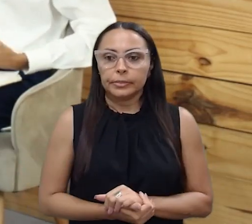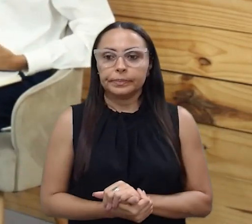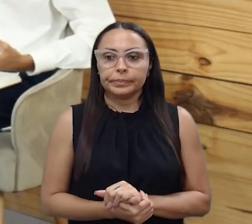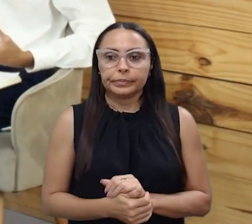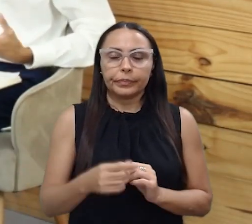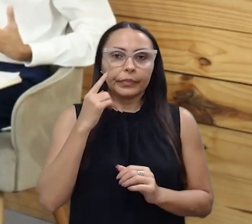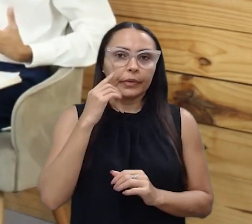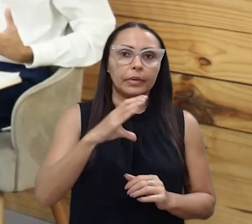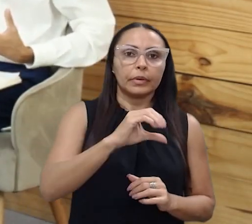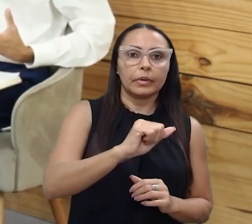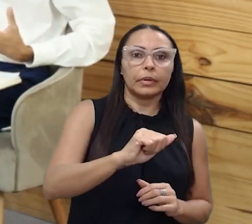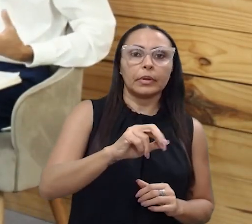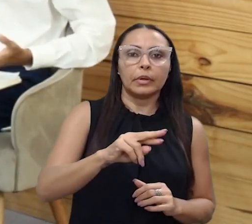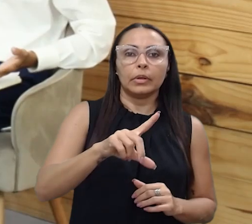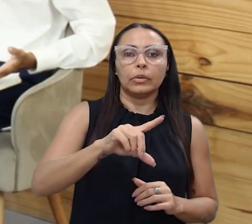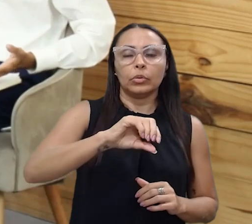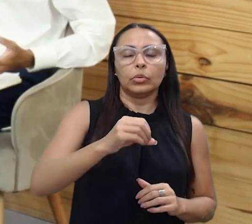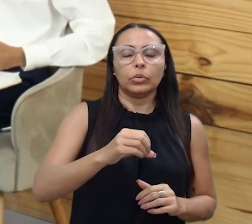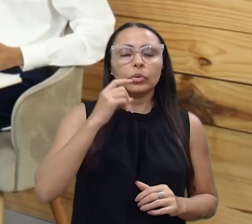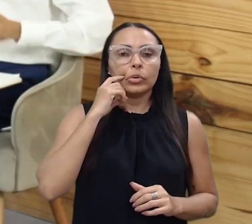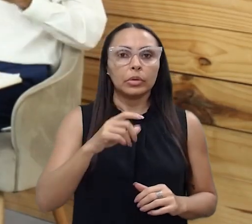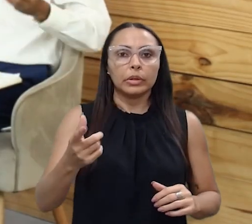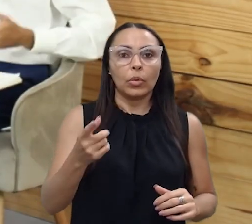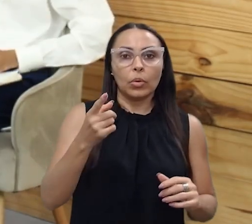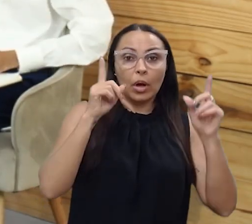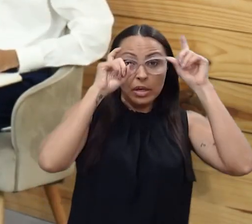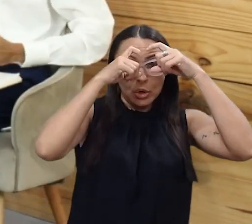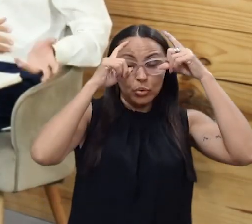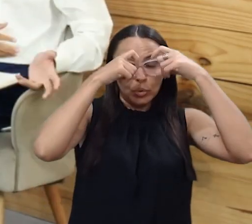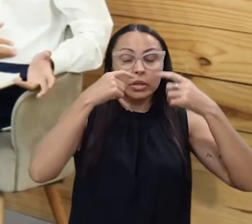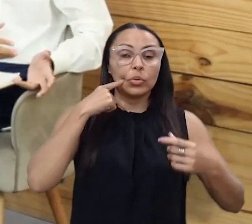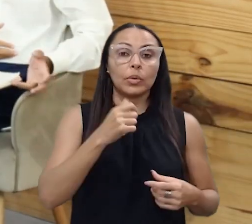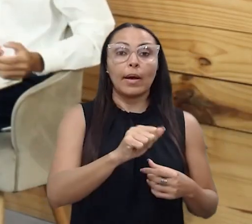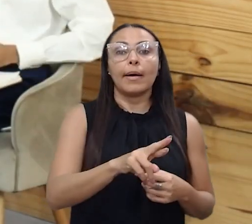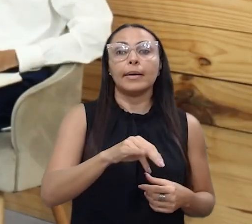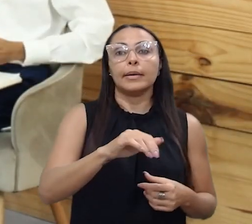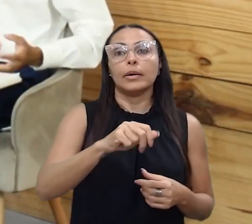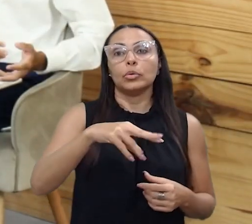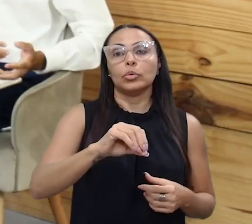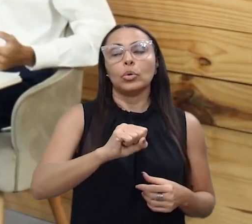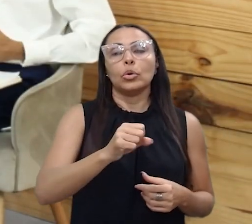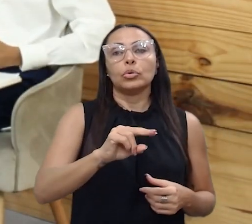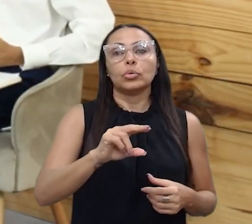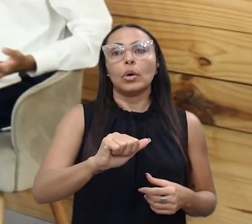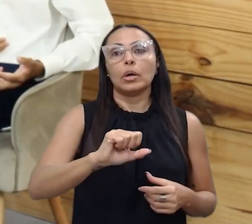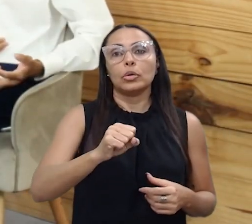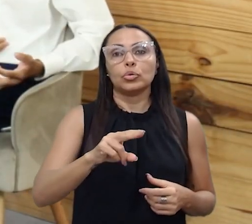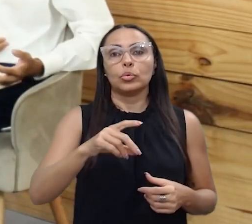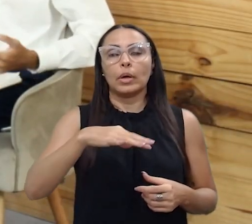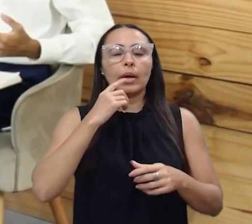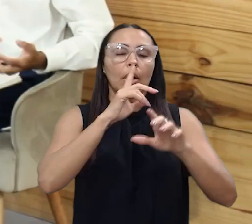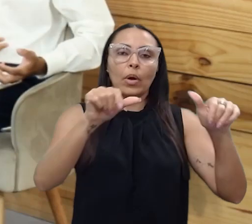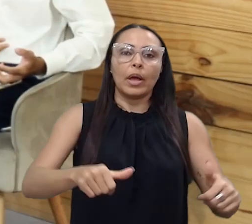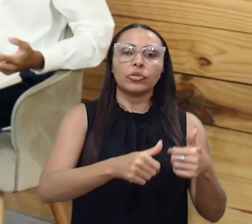Carlos Drummond de Andrade, Ariano Suassuna, que mais para frente Ariano fala que o movimento armorial, que também é um movimento de resgate